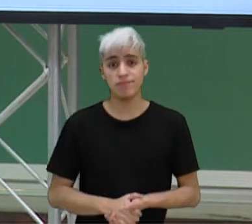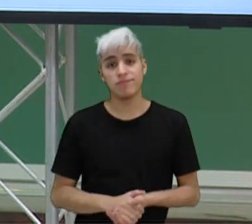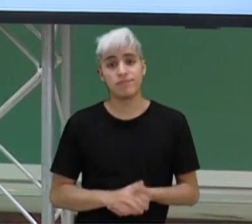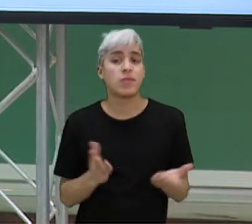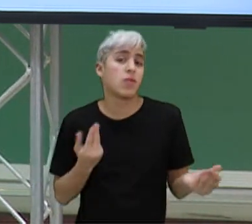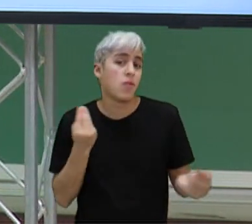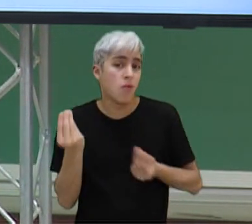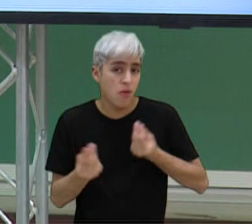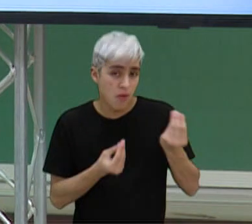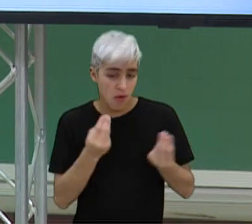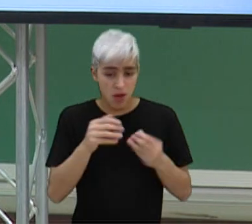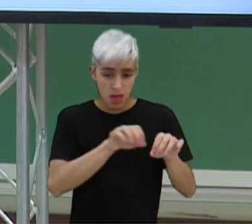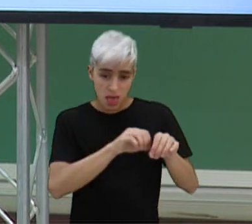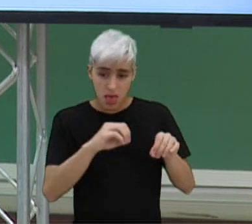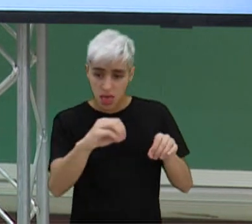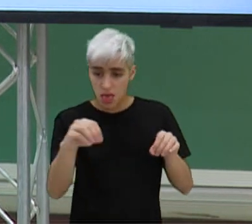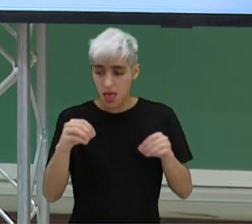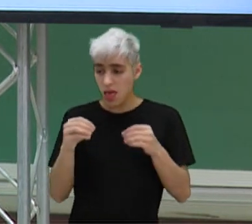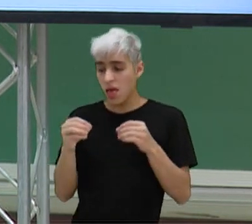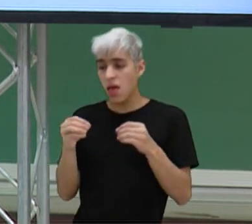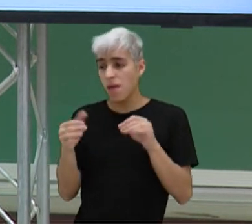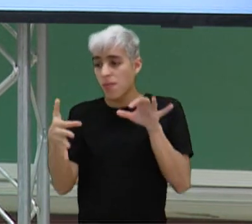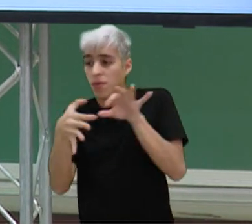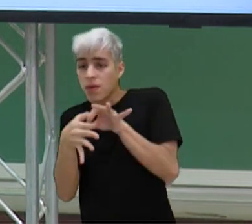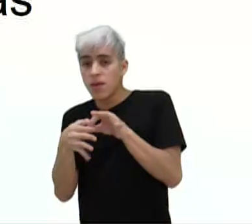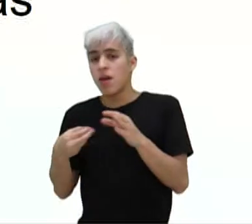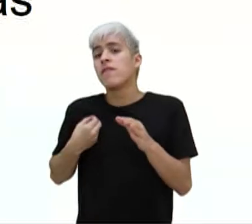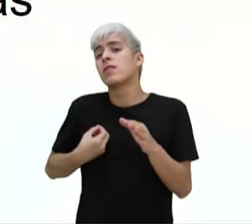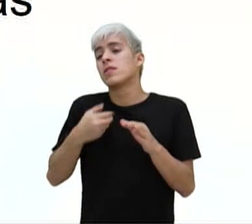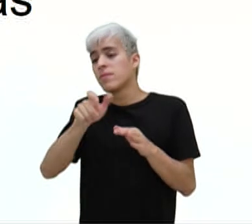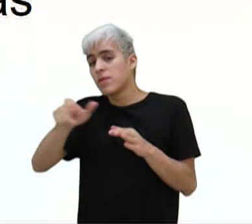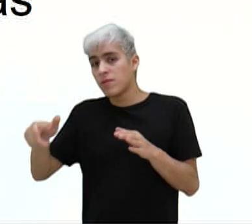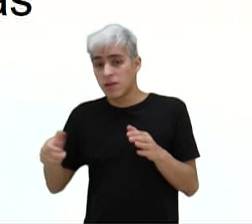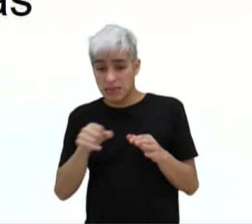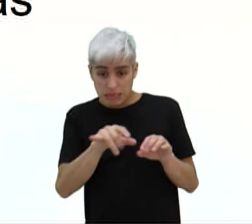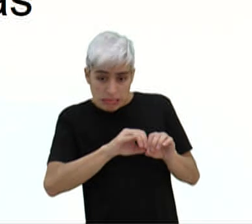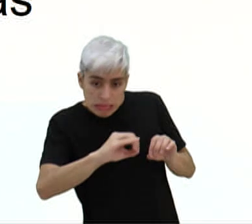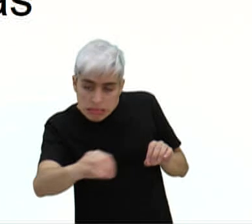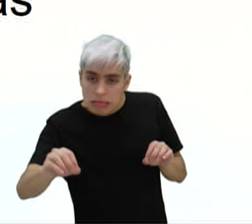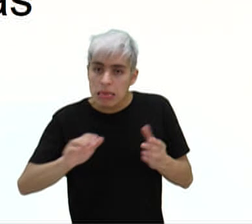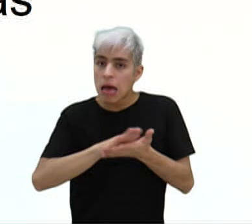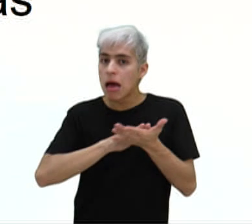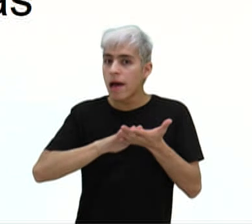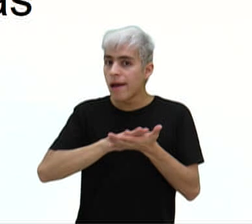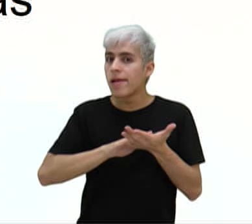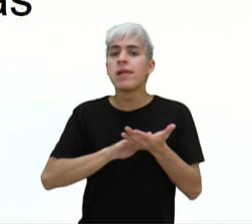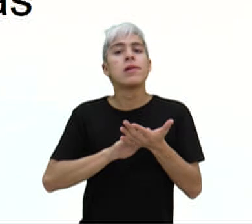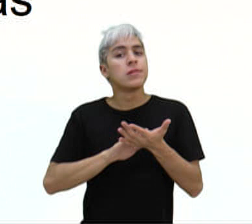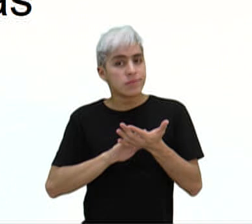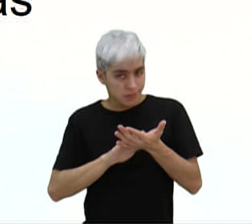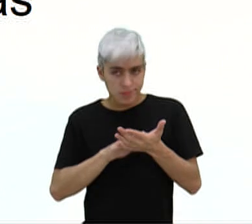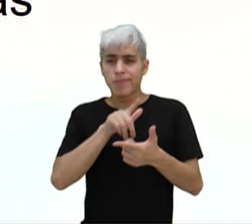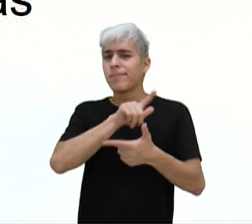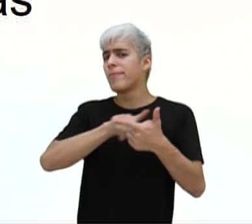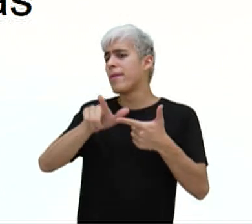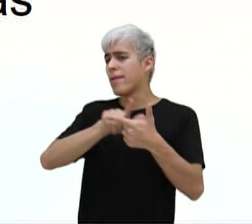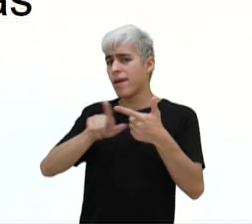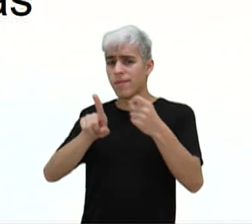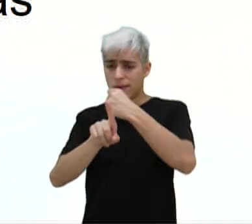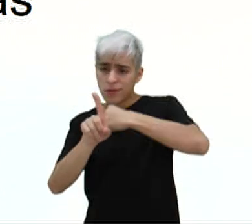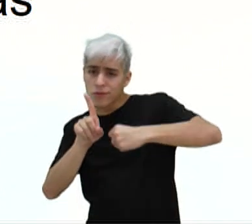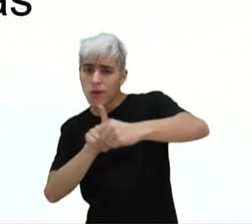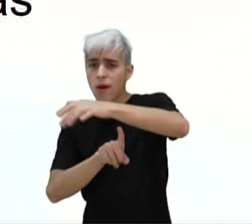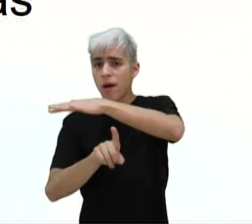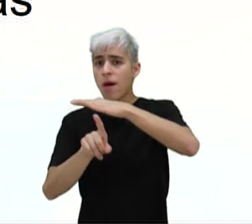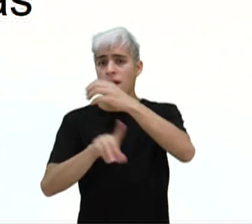Então, como o saneamento afeta a qualidade de vida das pessoas? A ausência de saneamento é responsável por vários problemas